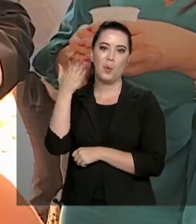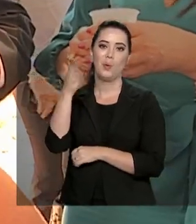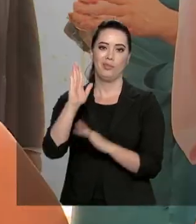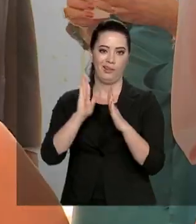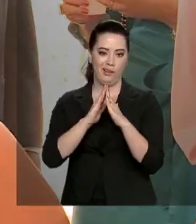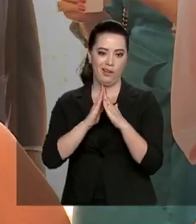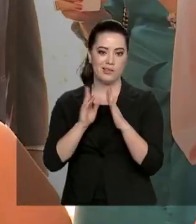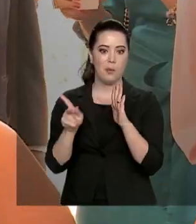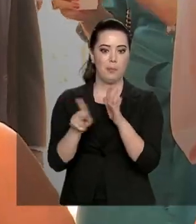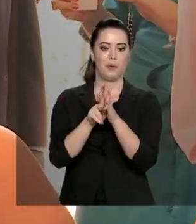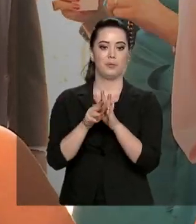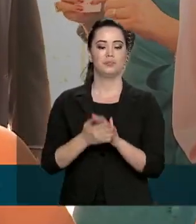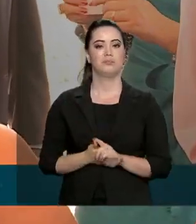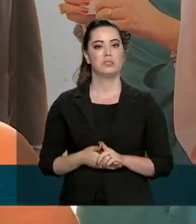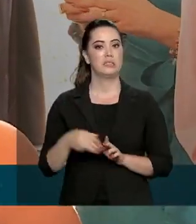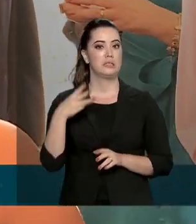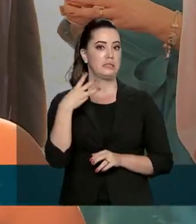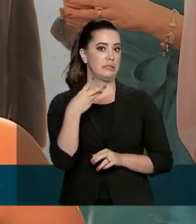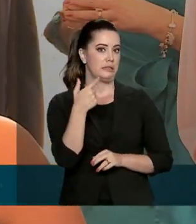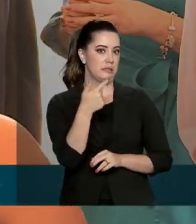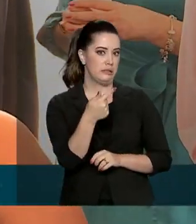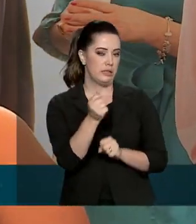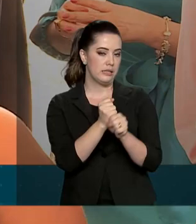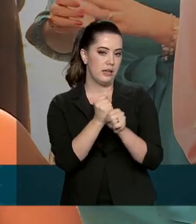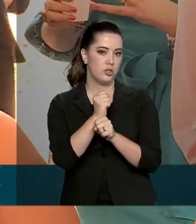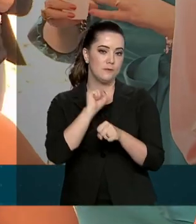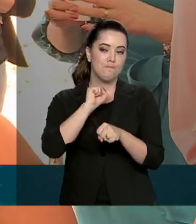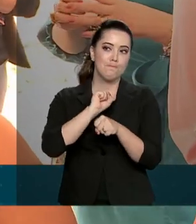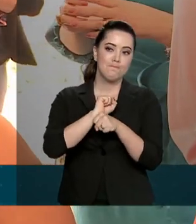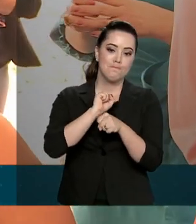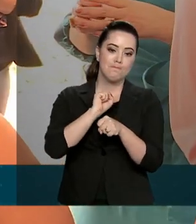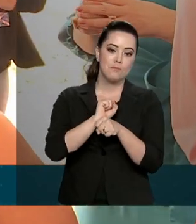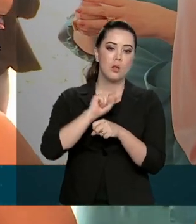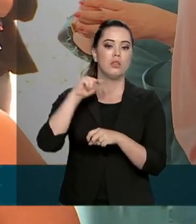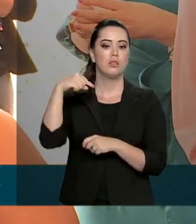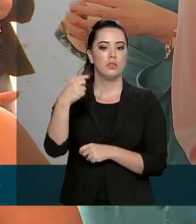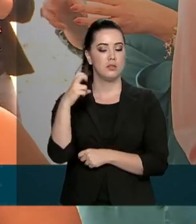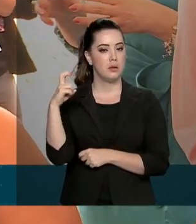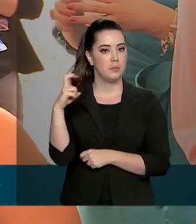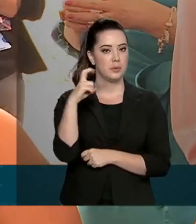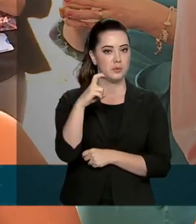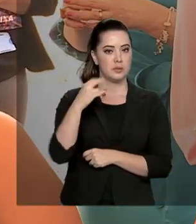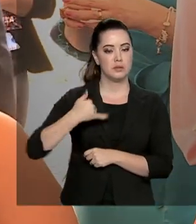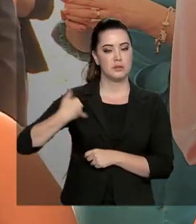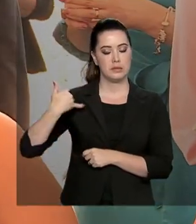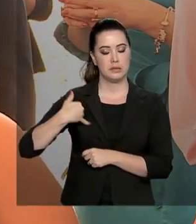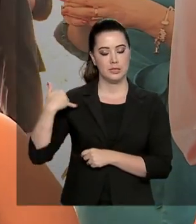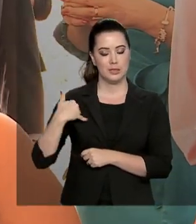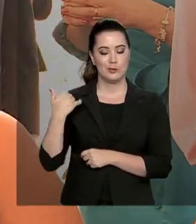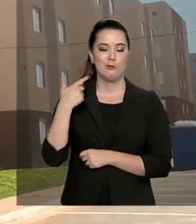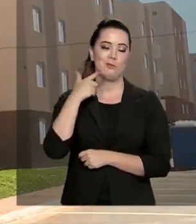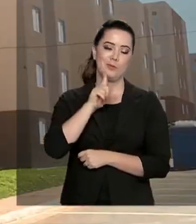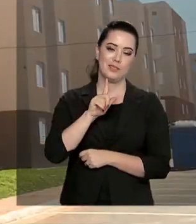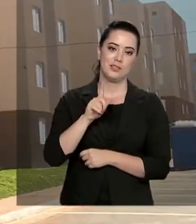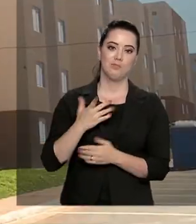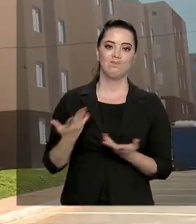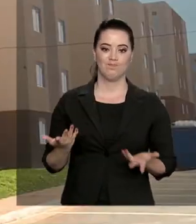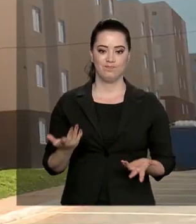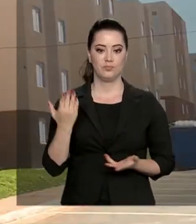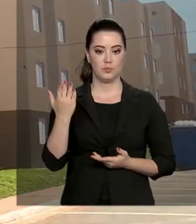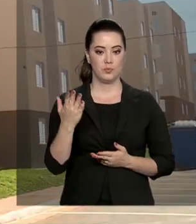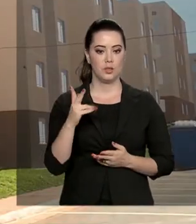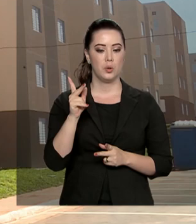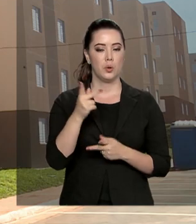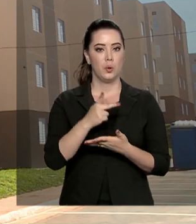própria. Foram 37 anos de espera, né? Depois dos meus 55 anos de idade, eu realizar meu sonho. Um presente